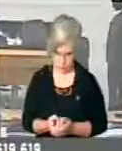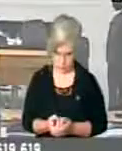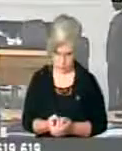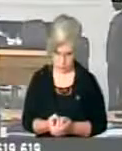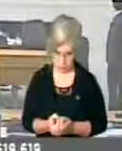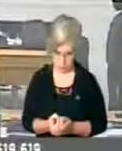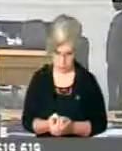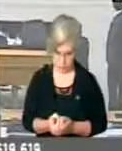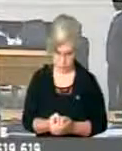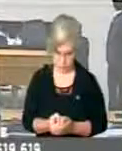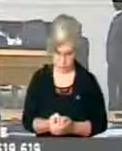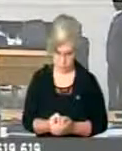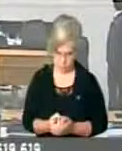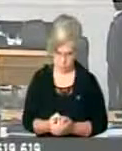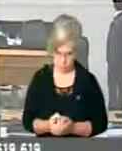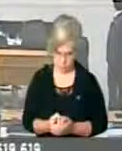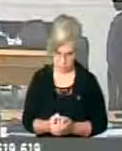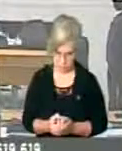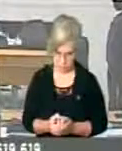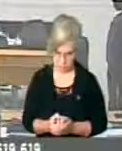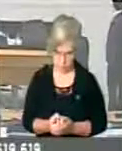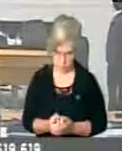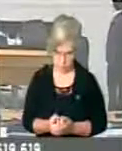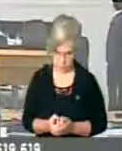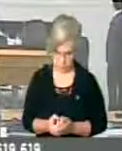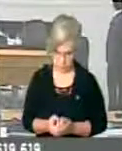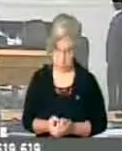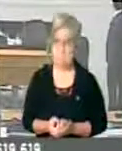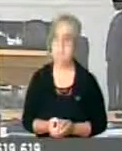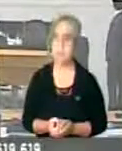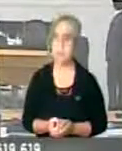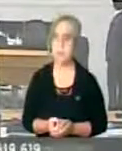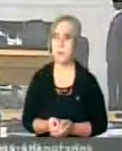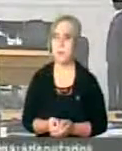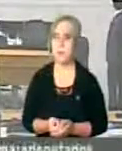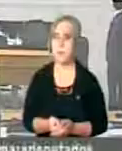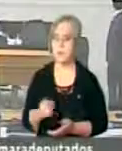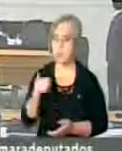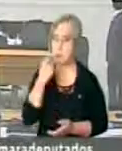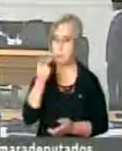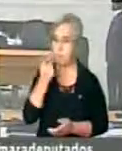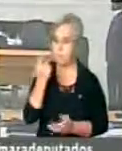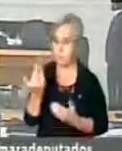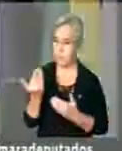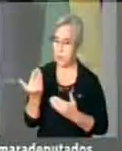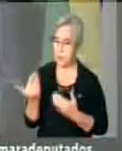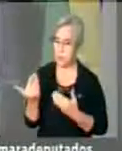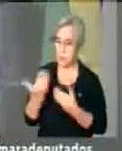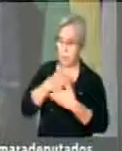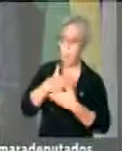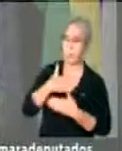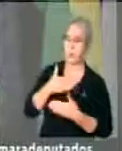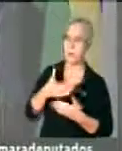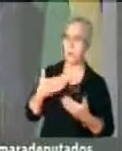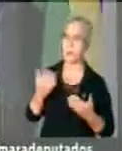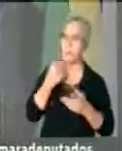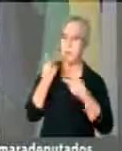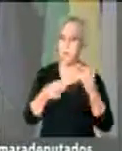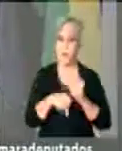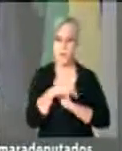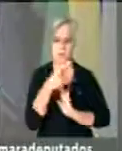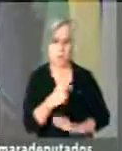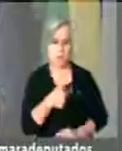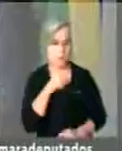O requerimento e, portanto, Vossa Excelência atravessou a palavra minha, usou de uma prerrogativa de